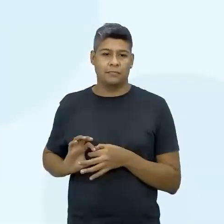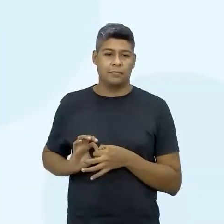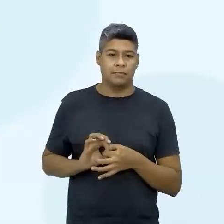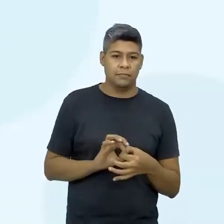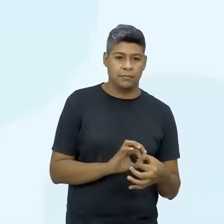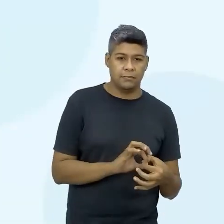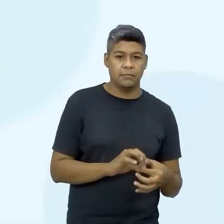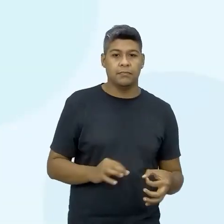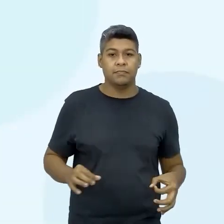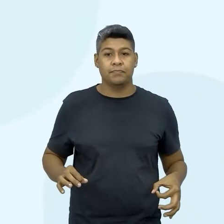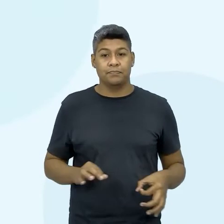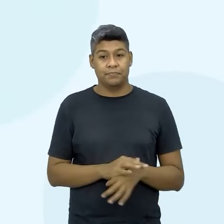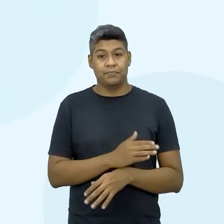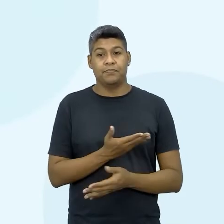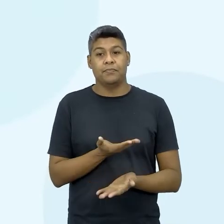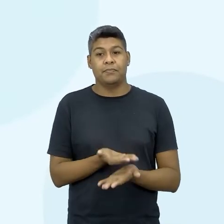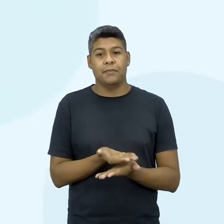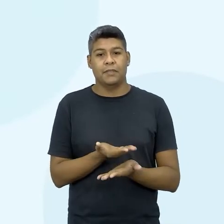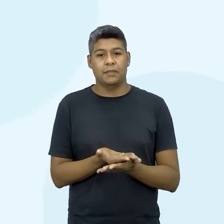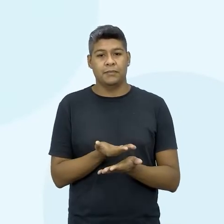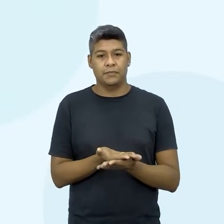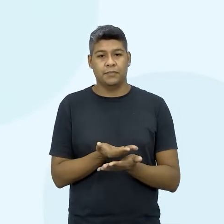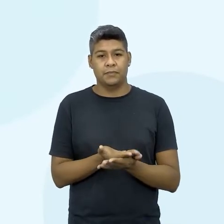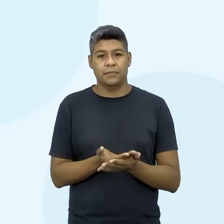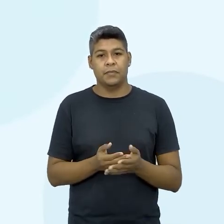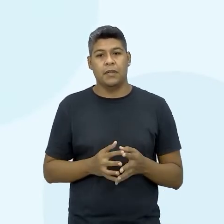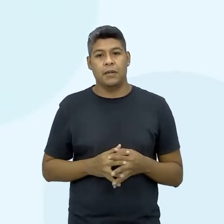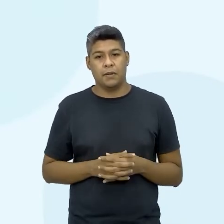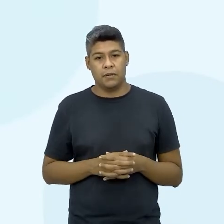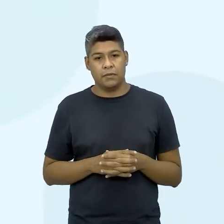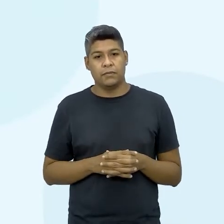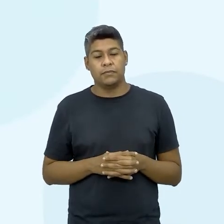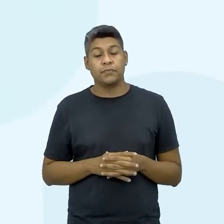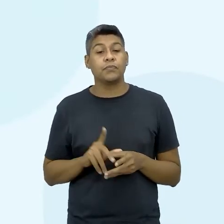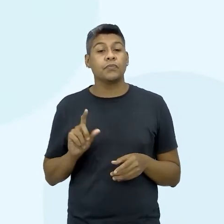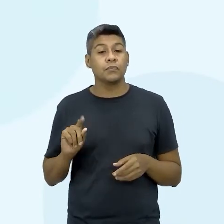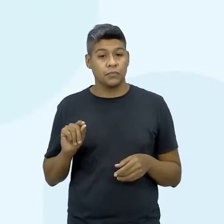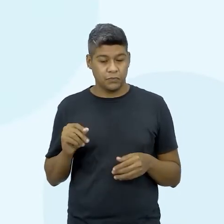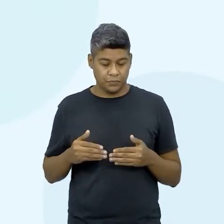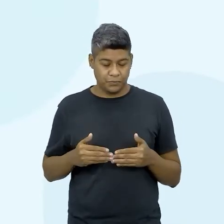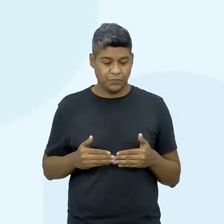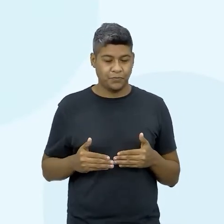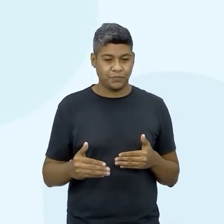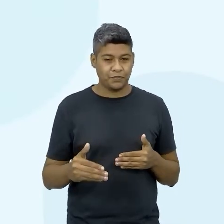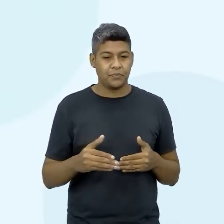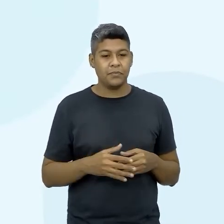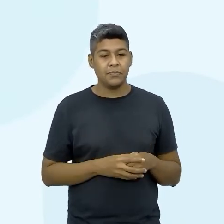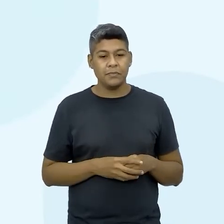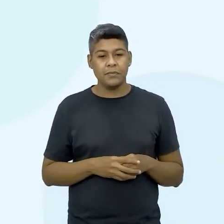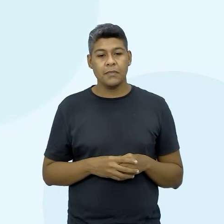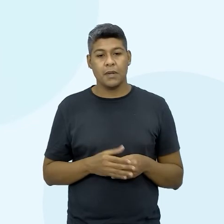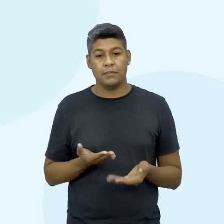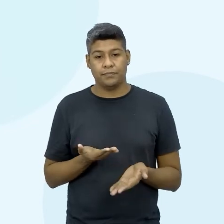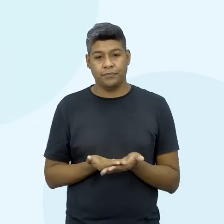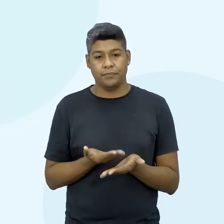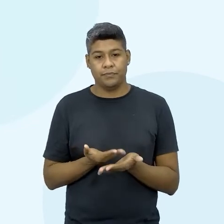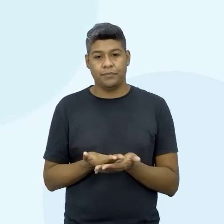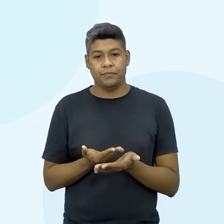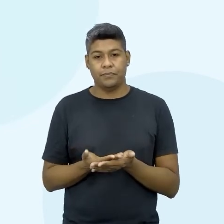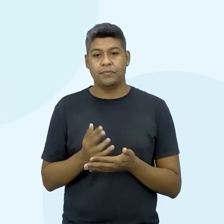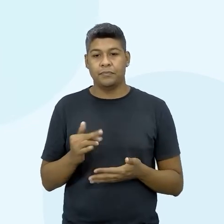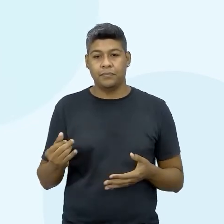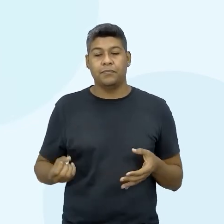estamos acabando a nossa aula. Eu vou mostrar para vocês, então, o que vai acontecer daqui para frente. Então, a próxima aula, nós